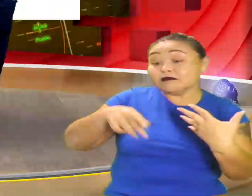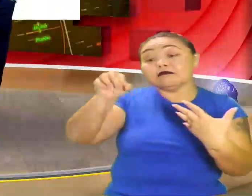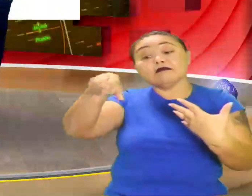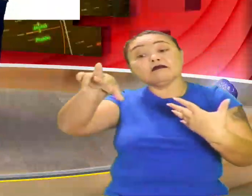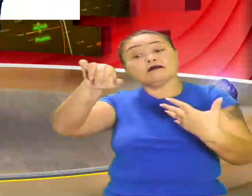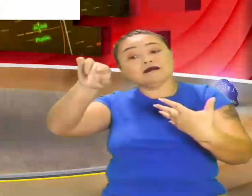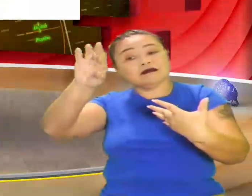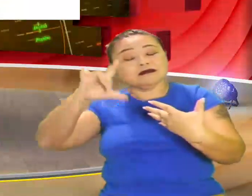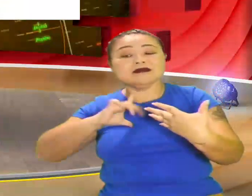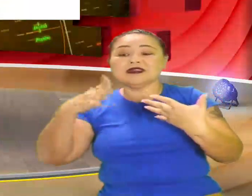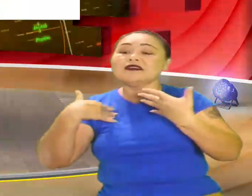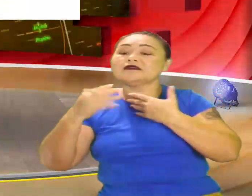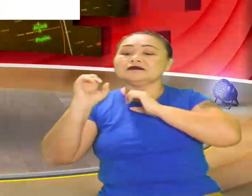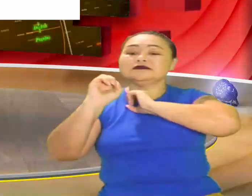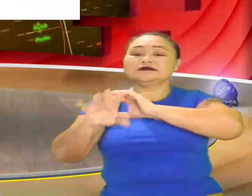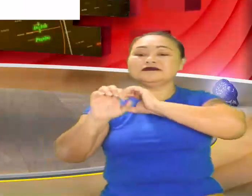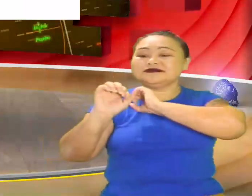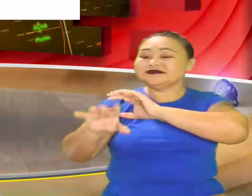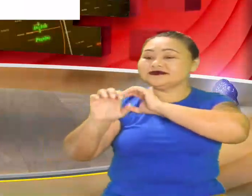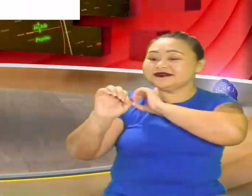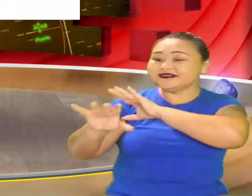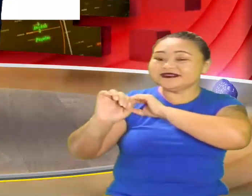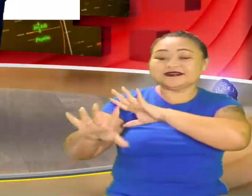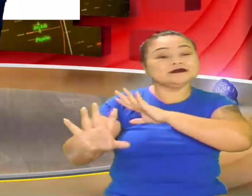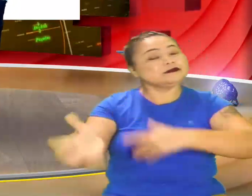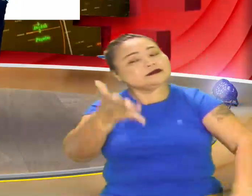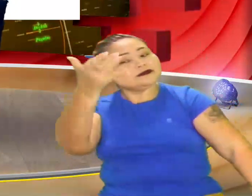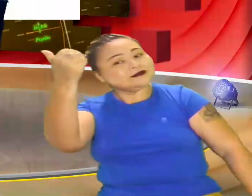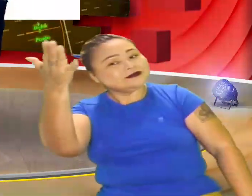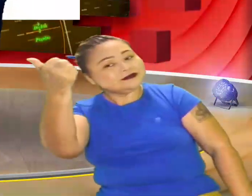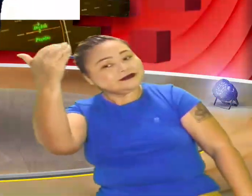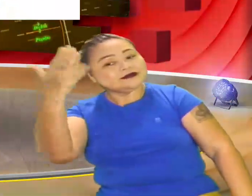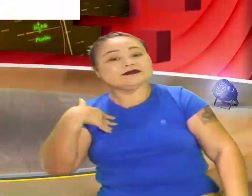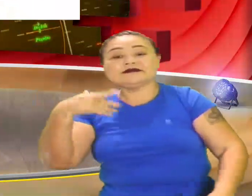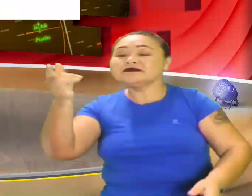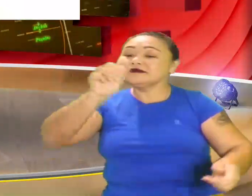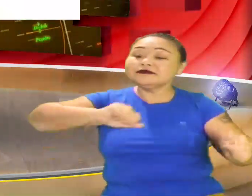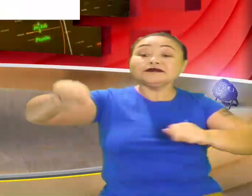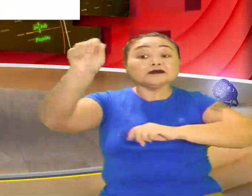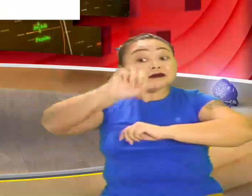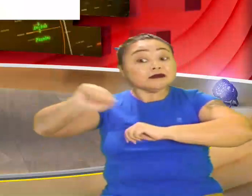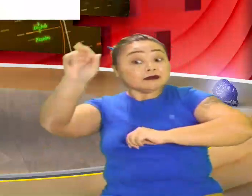Prof. Maurício vai te ensinar. Vamos lá!